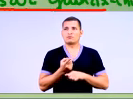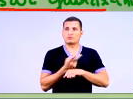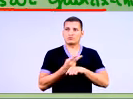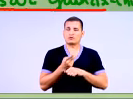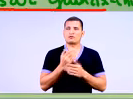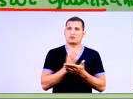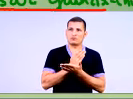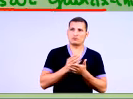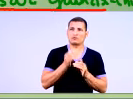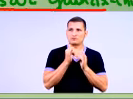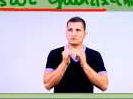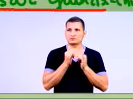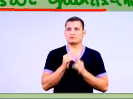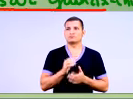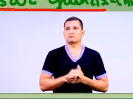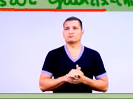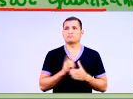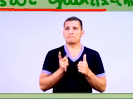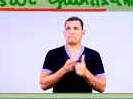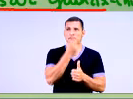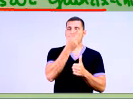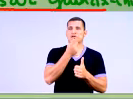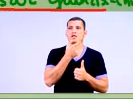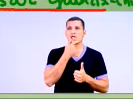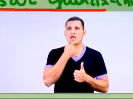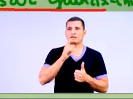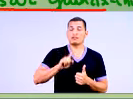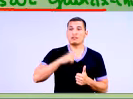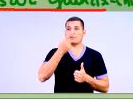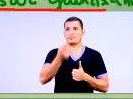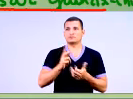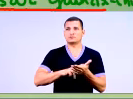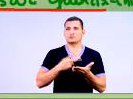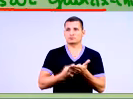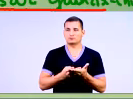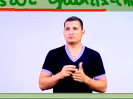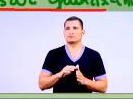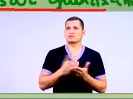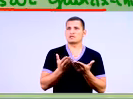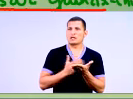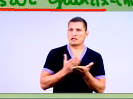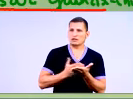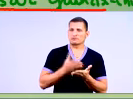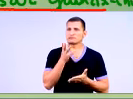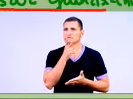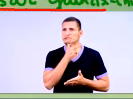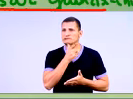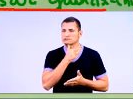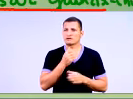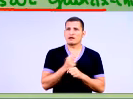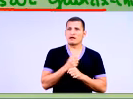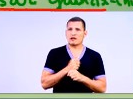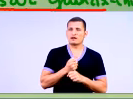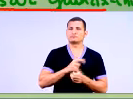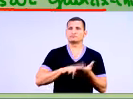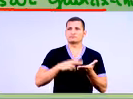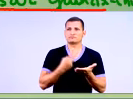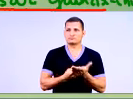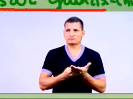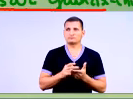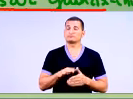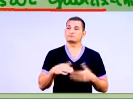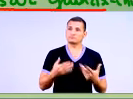informação, primeiro sai em inglês e depois é feita a tradução. Os livros até demoram até 1 ano para serem traduzidos. Então,